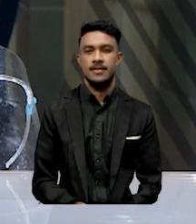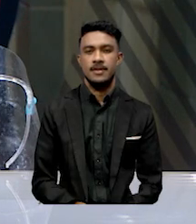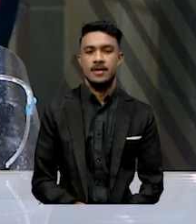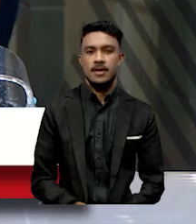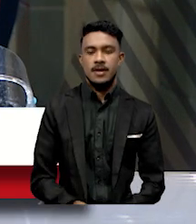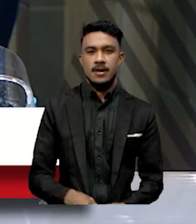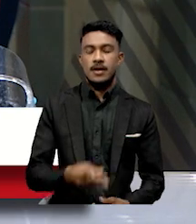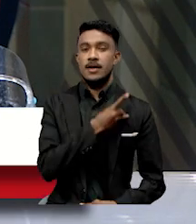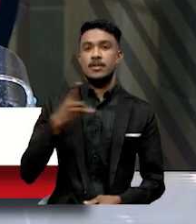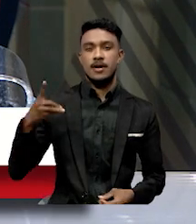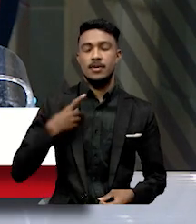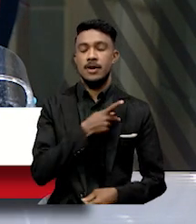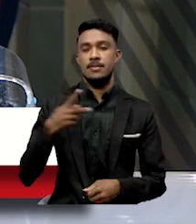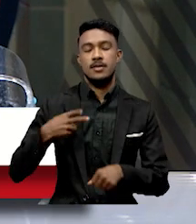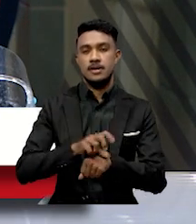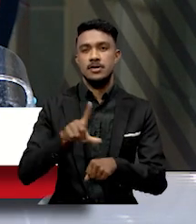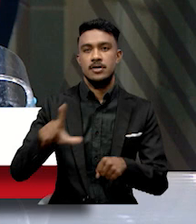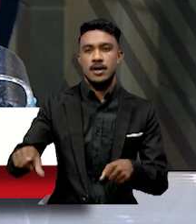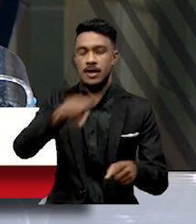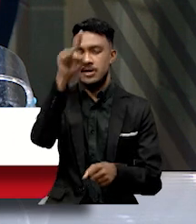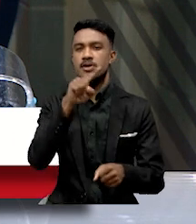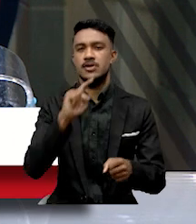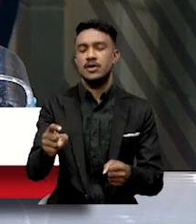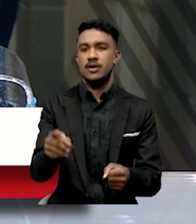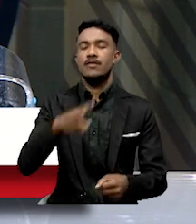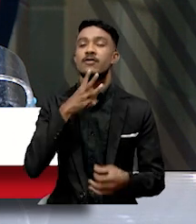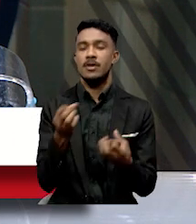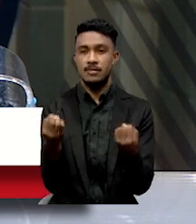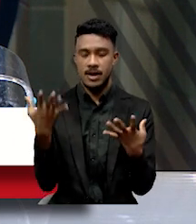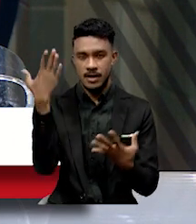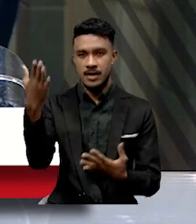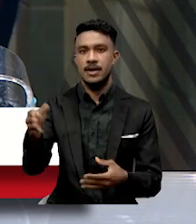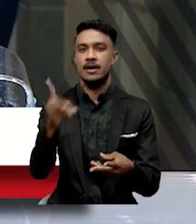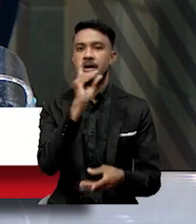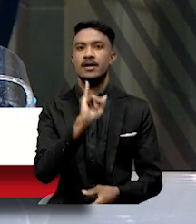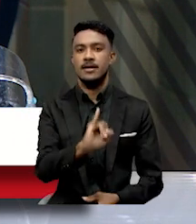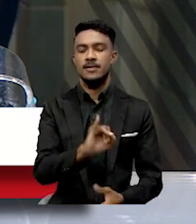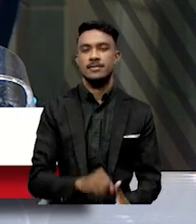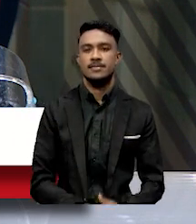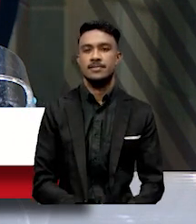Deputado di Parlamento Nasional questiona Lisu Namkari iha sida di Delhi.